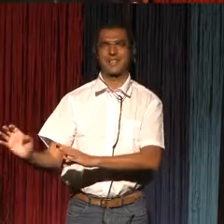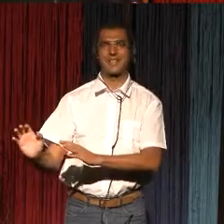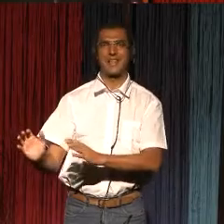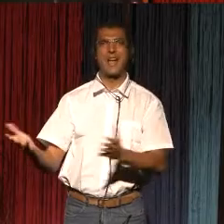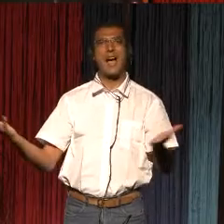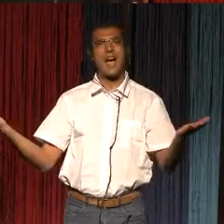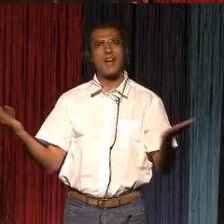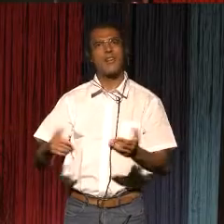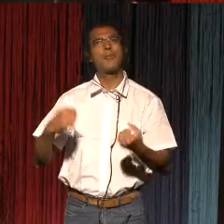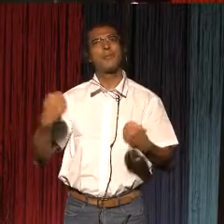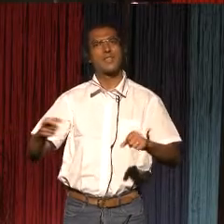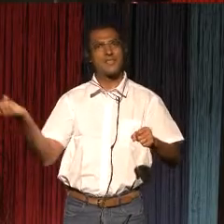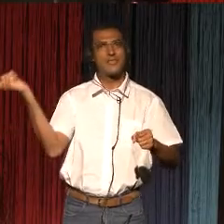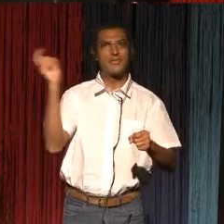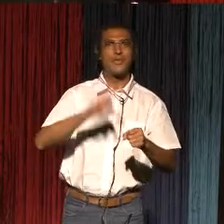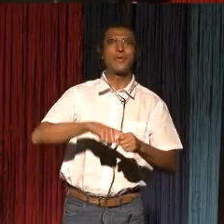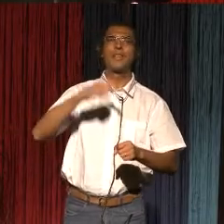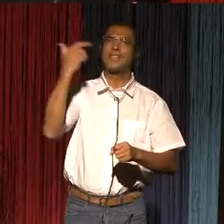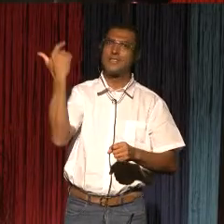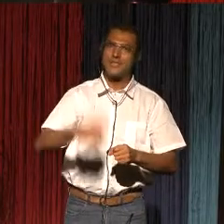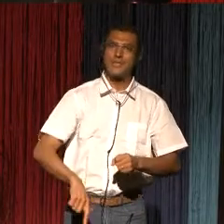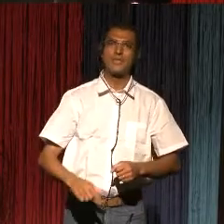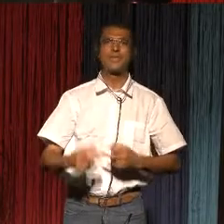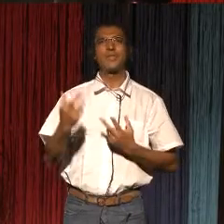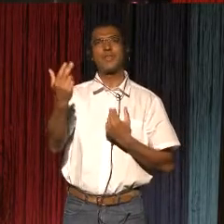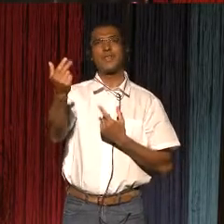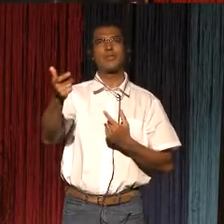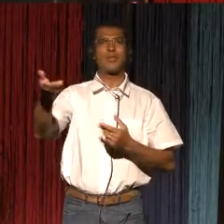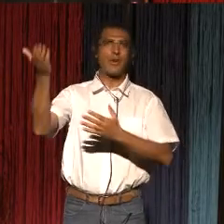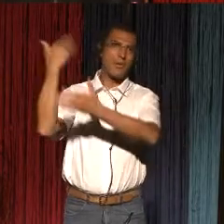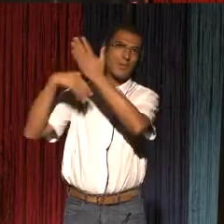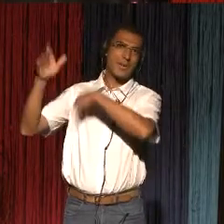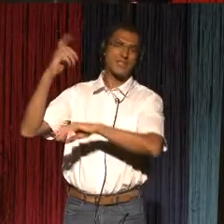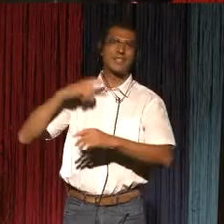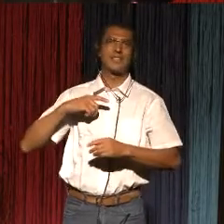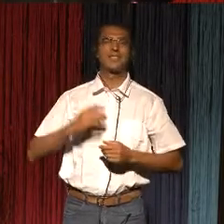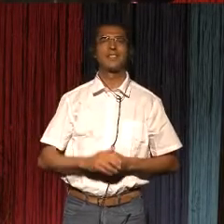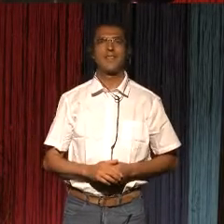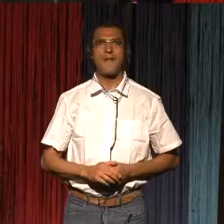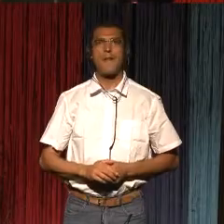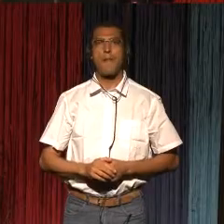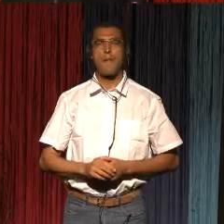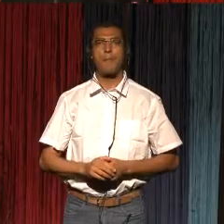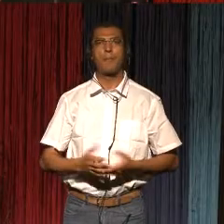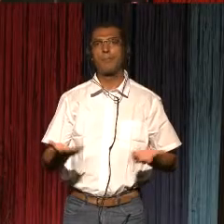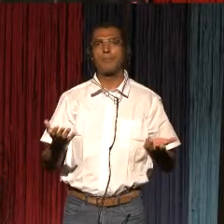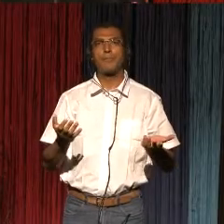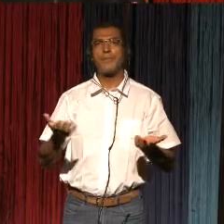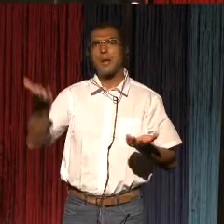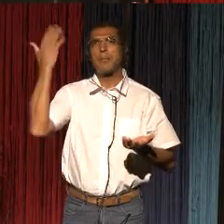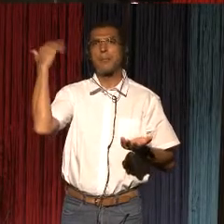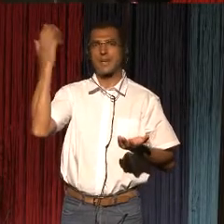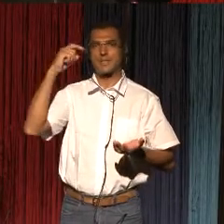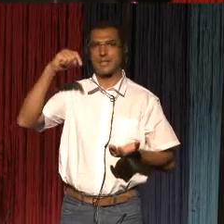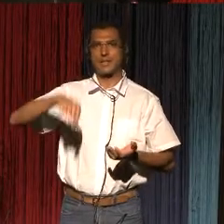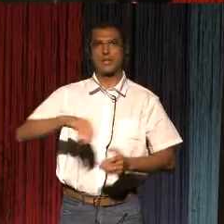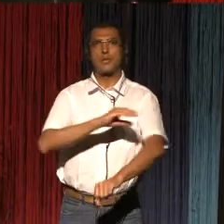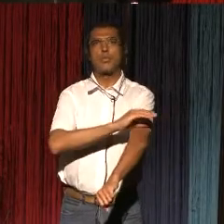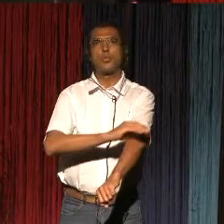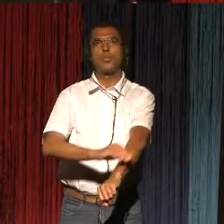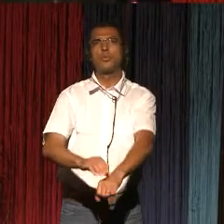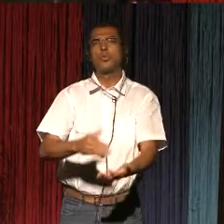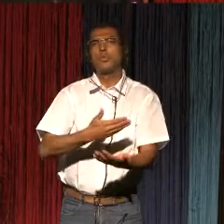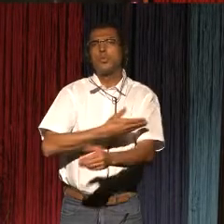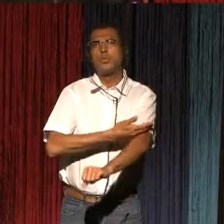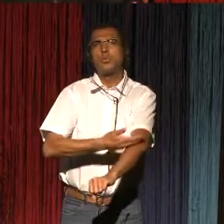mais bem-sucedida de educar. Como é que as crianças na nossa cultura aprendiam tradicionalmente? Elas aprendiam